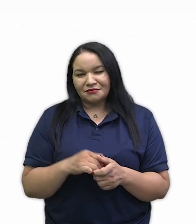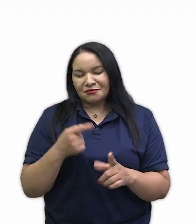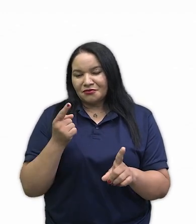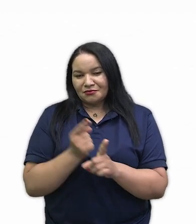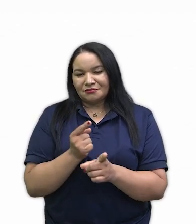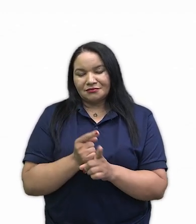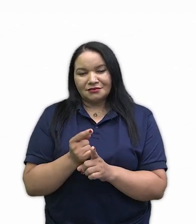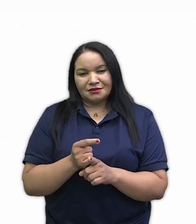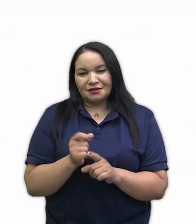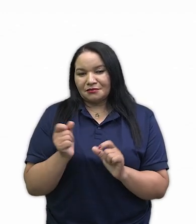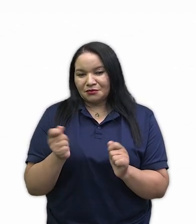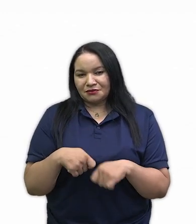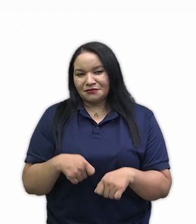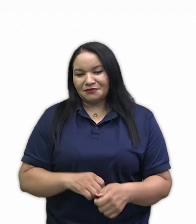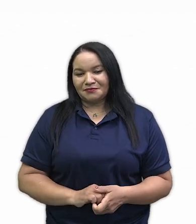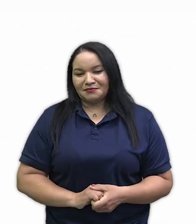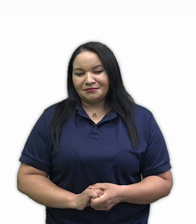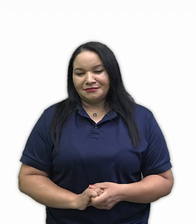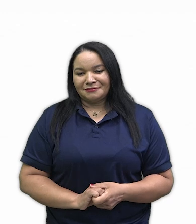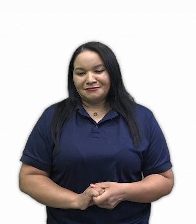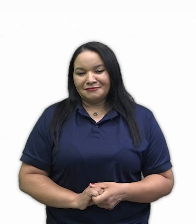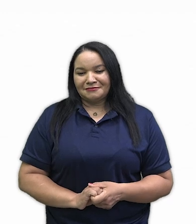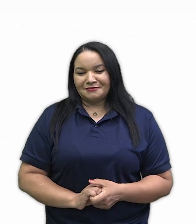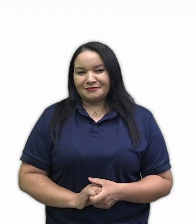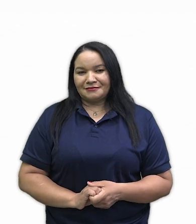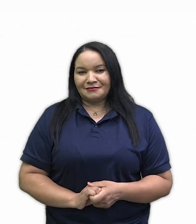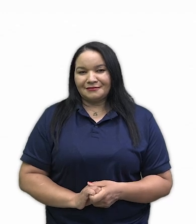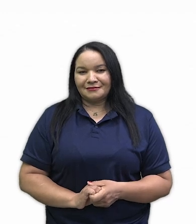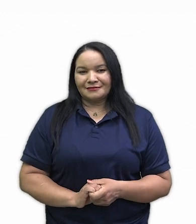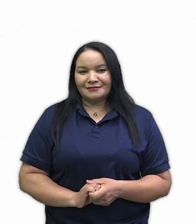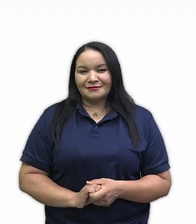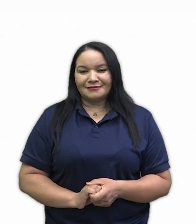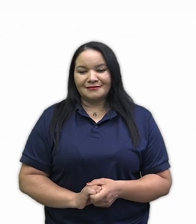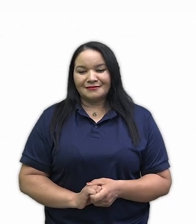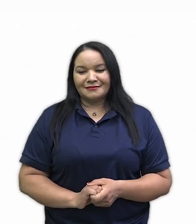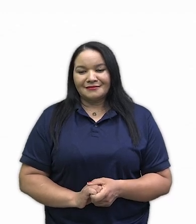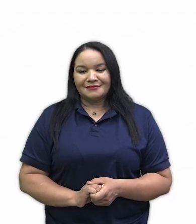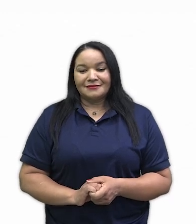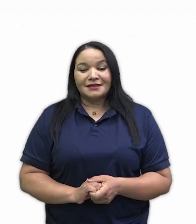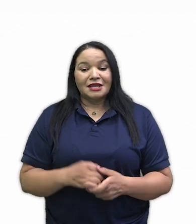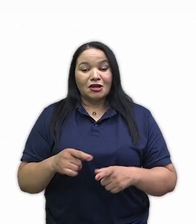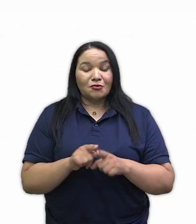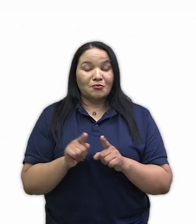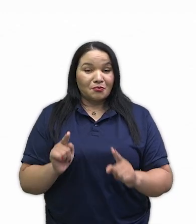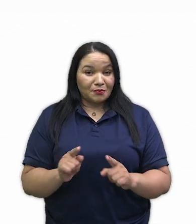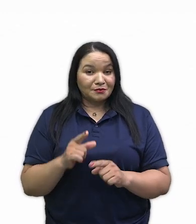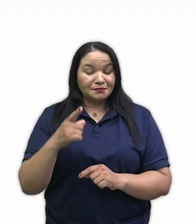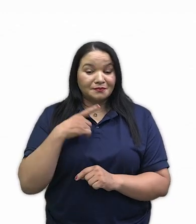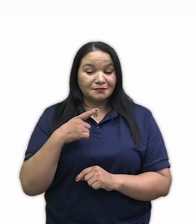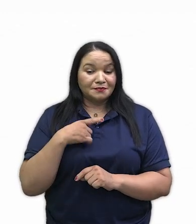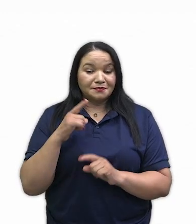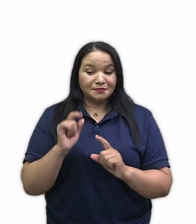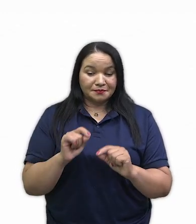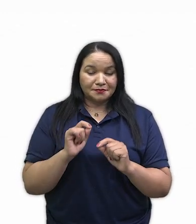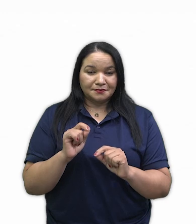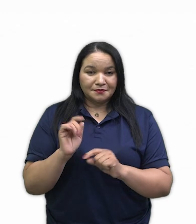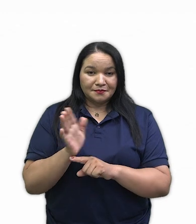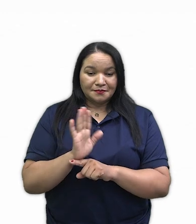é fácil de encontrar, né? Mas aí, o que aparece nesse filme aí de Menina de